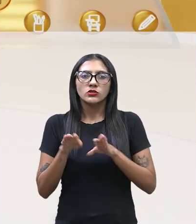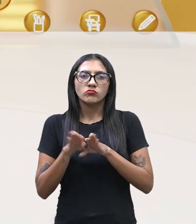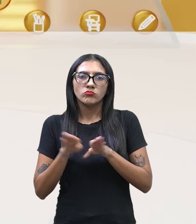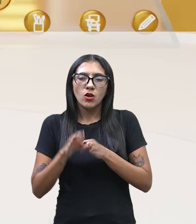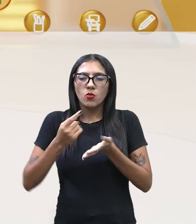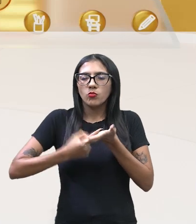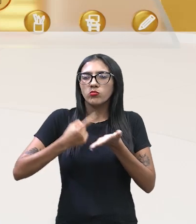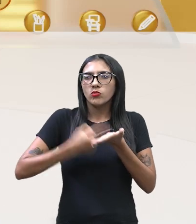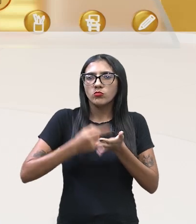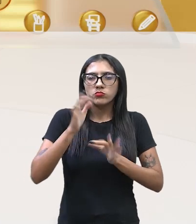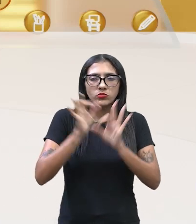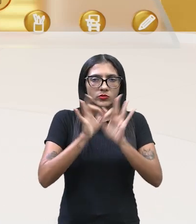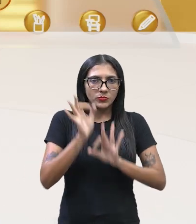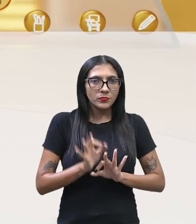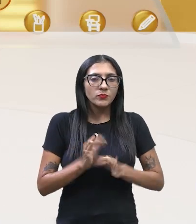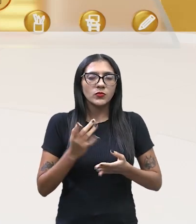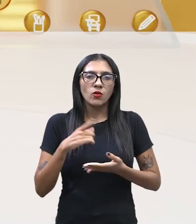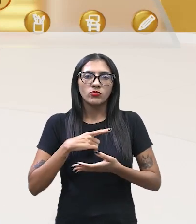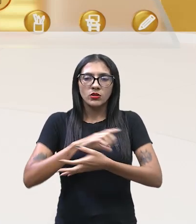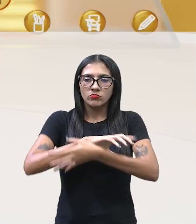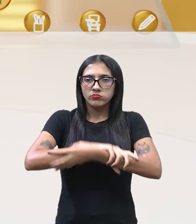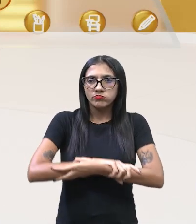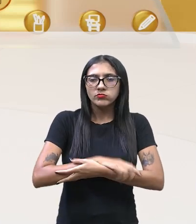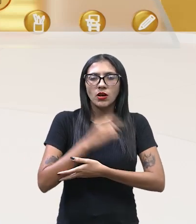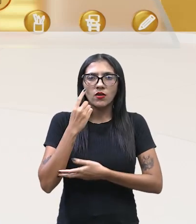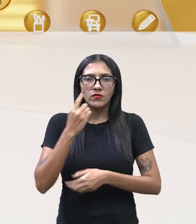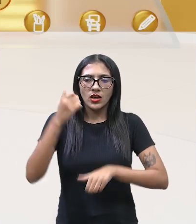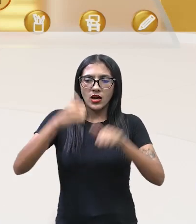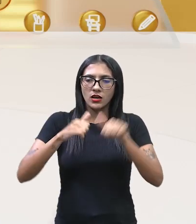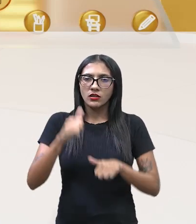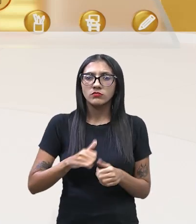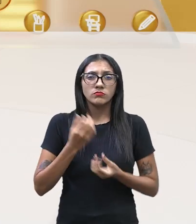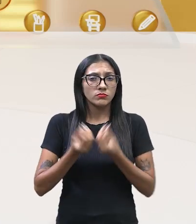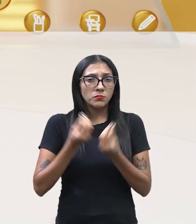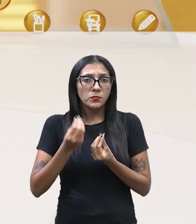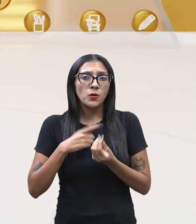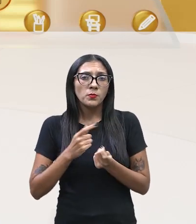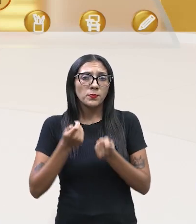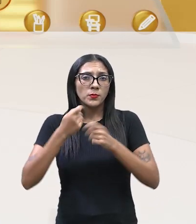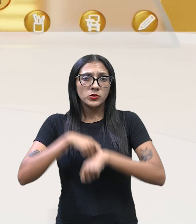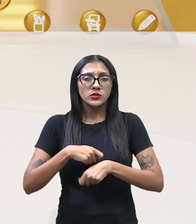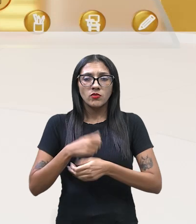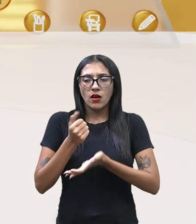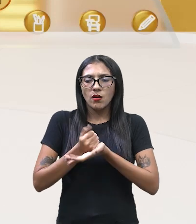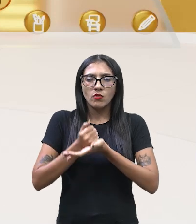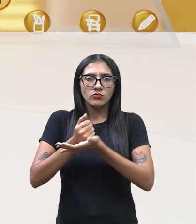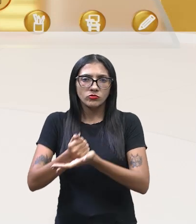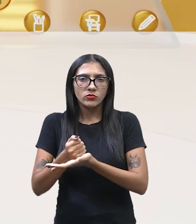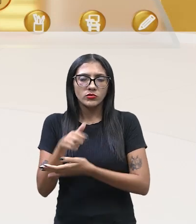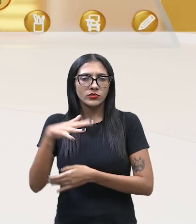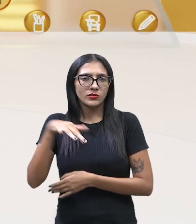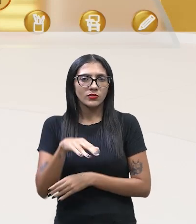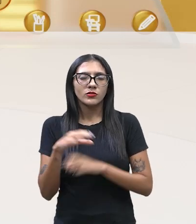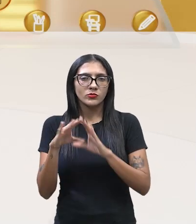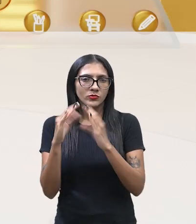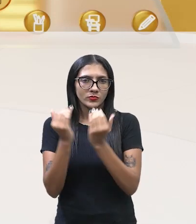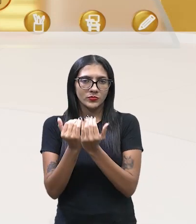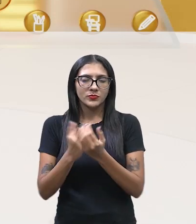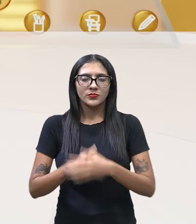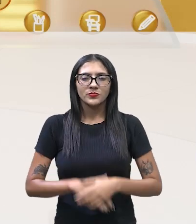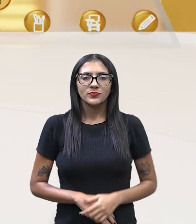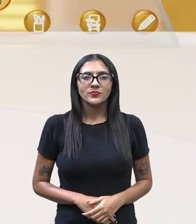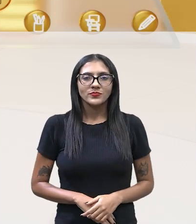custo, né? Então, ele vai fazendo esse impacto, ele vai vendo ali para ajudar socialmente a comunidade, certo?